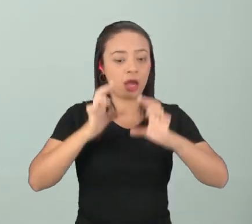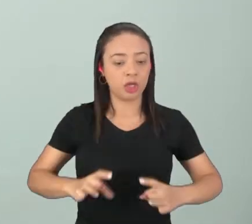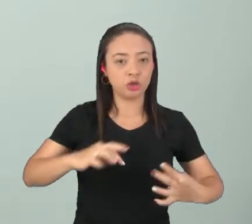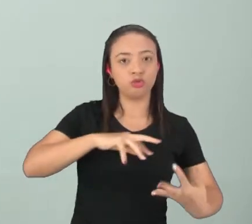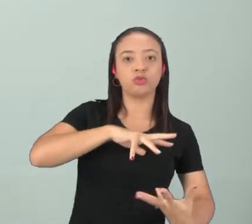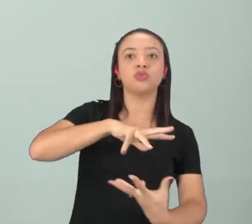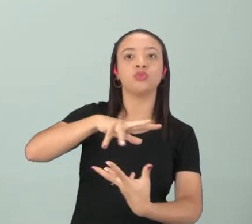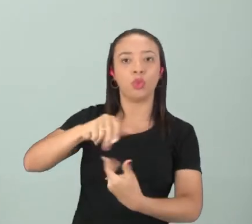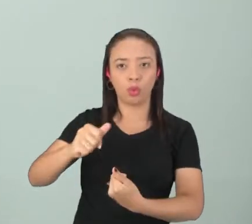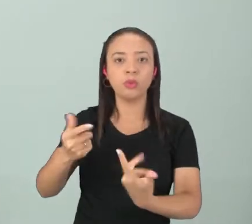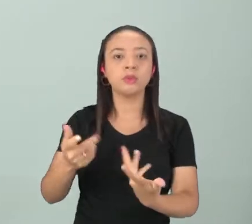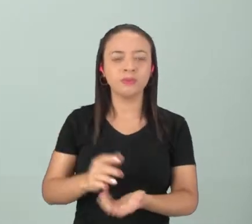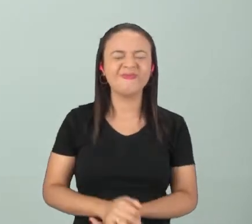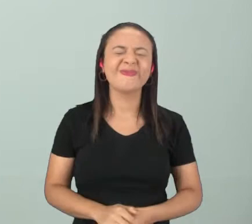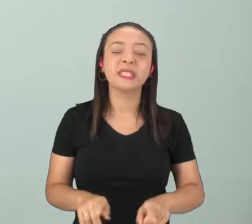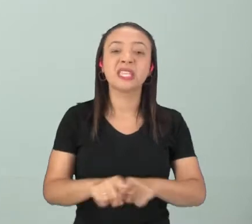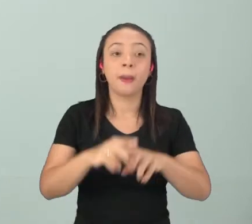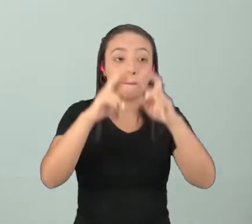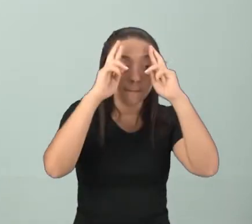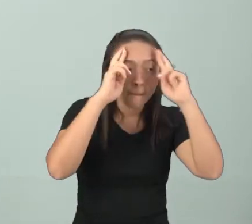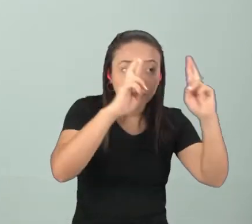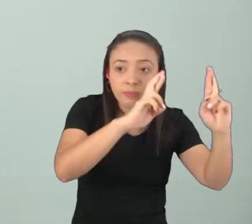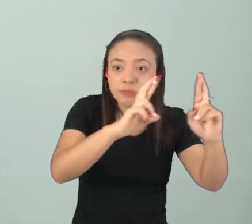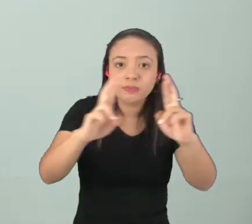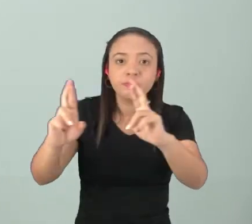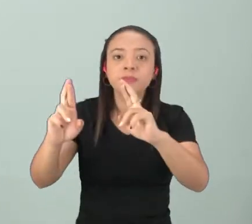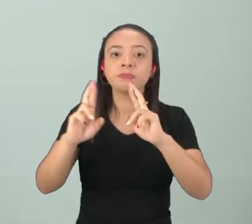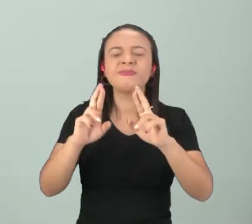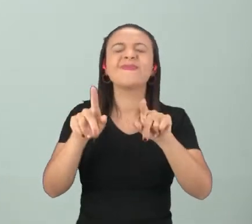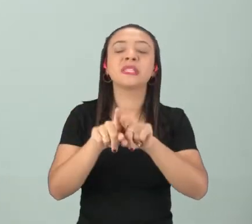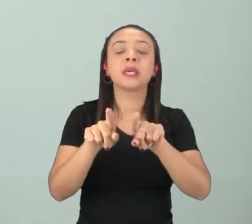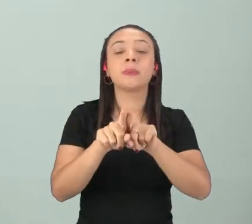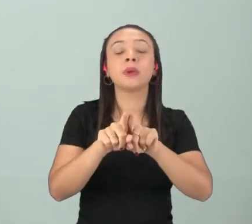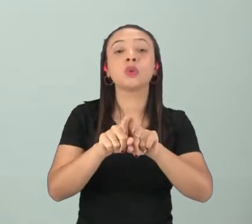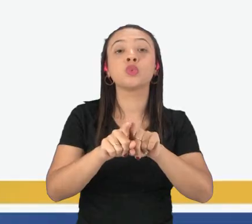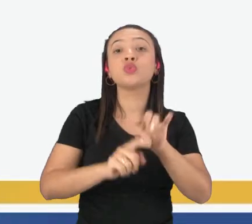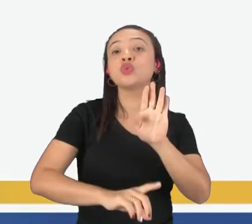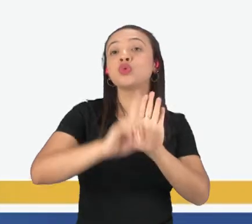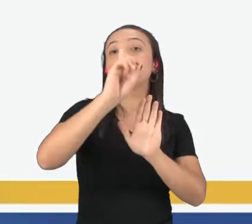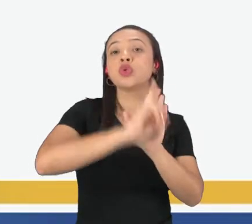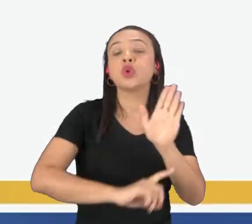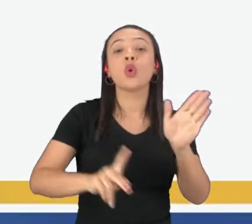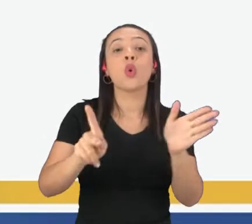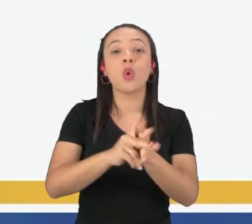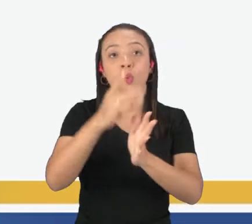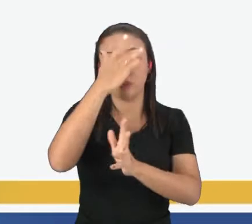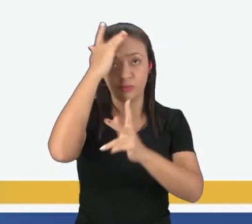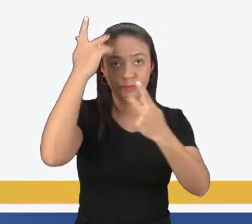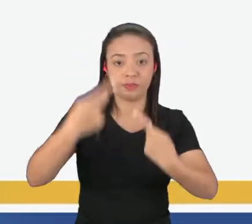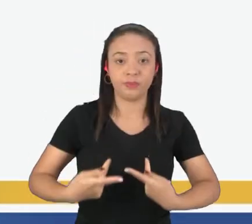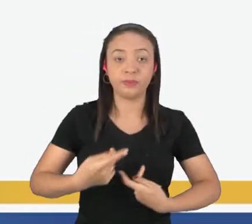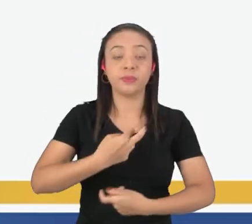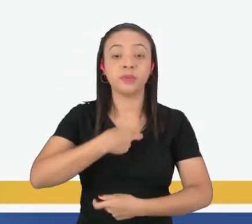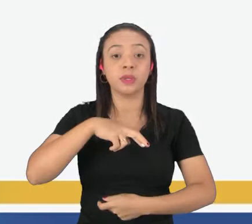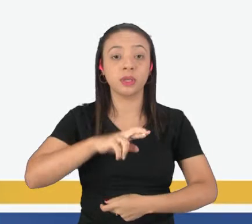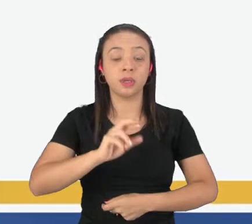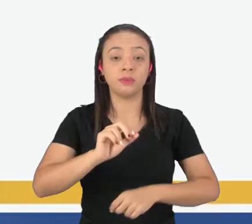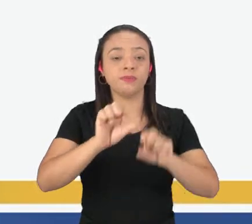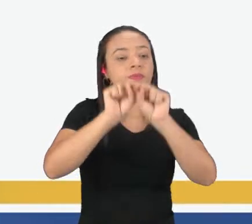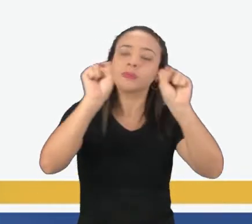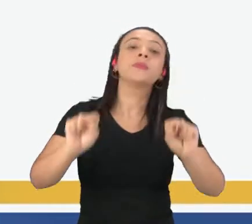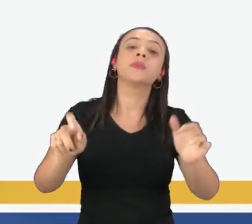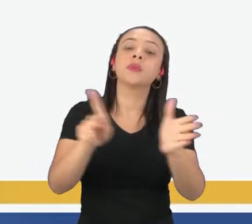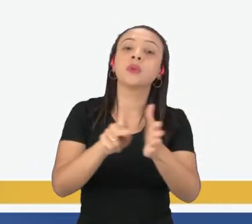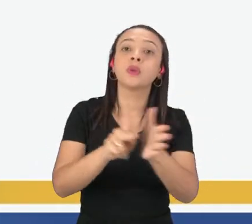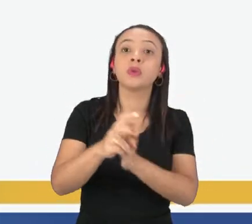geral, respeito à vida, respeito ao outro, respeito aos direitos humanos. Religião são sistemas culturais